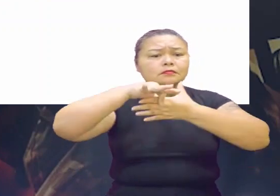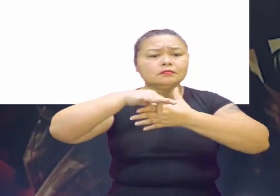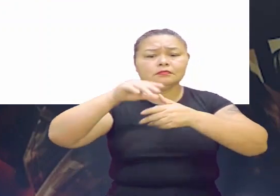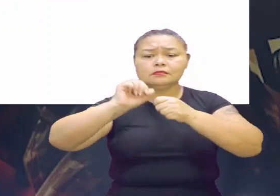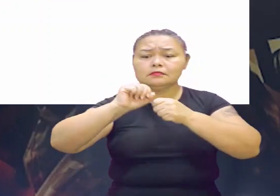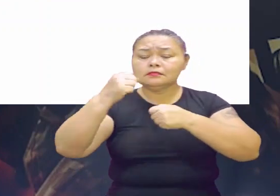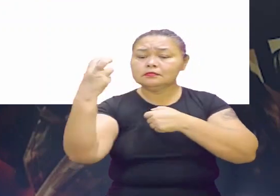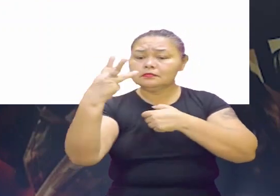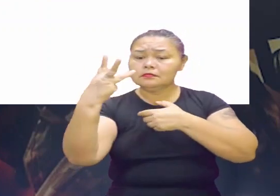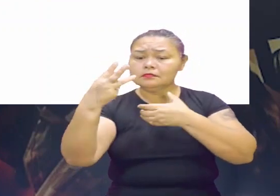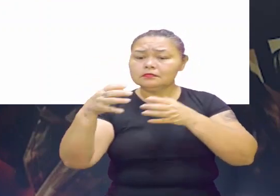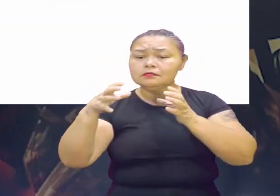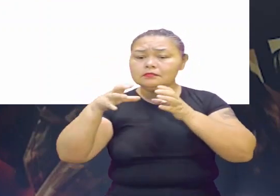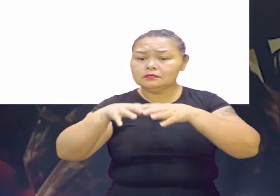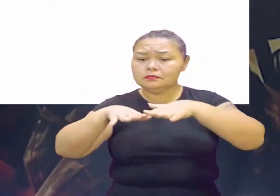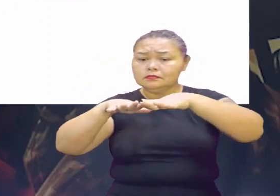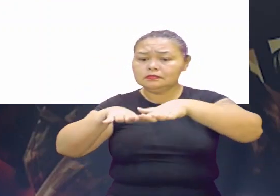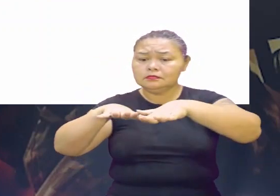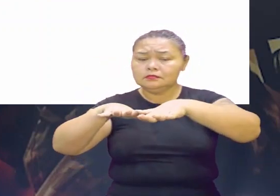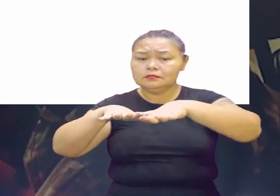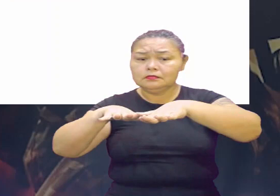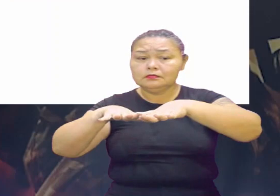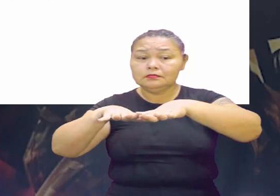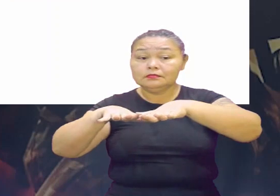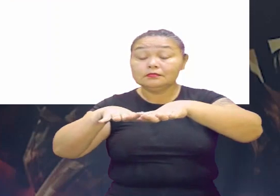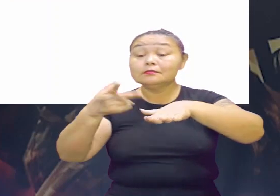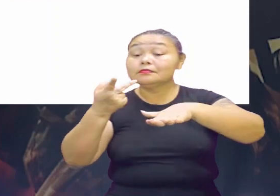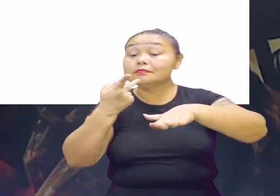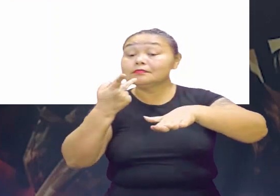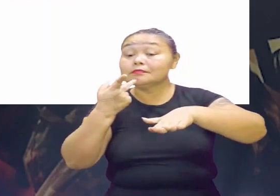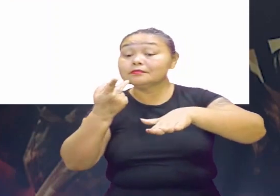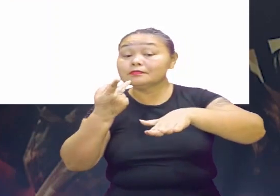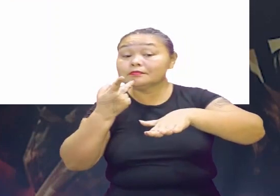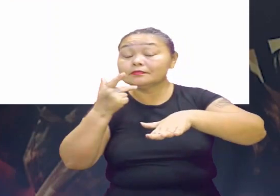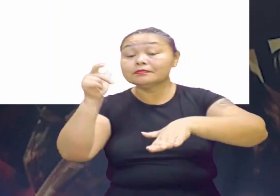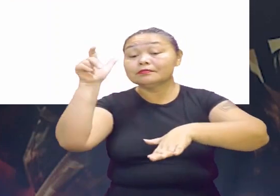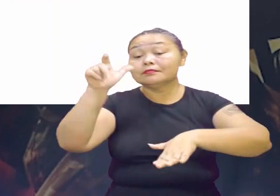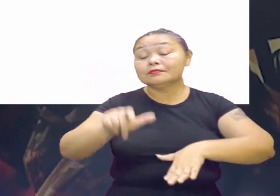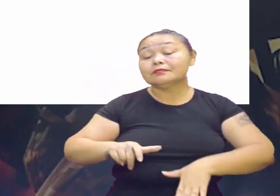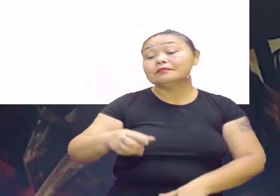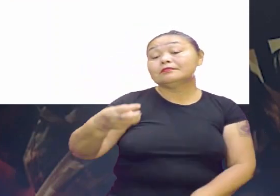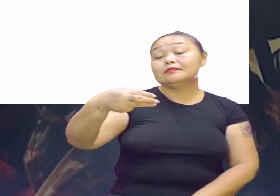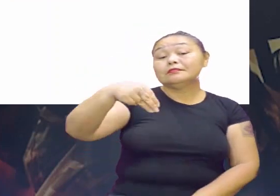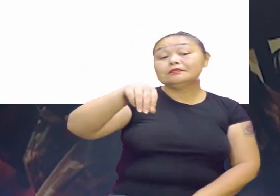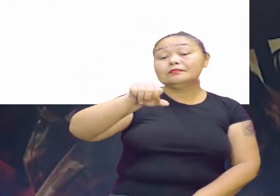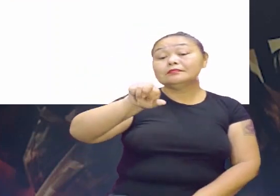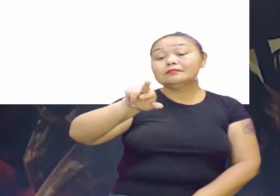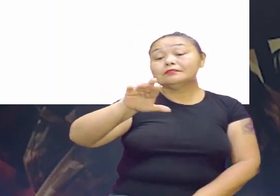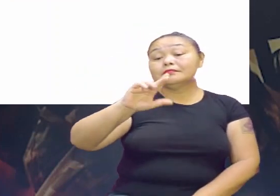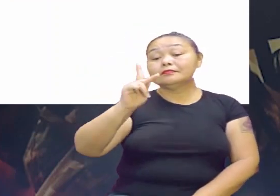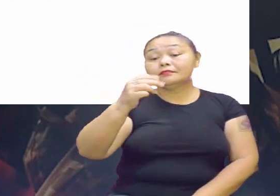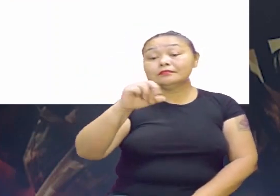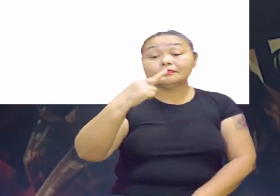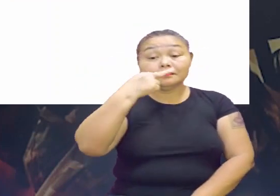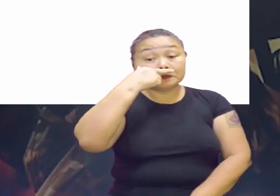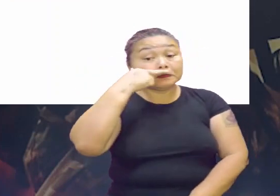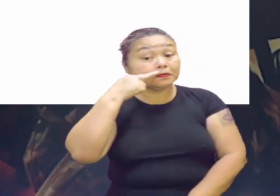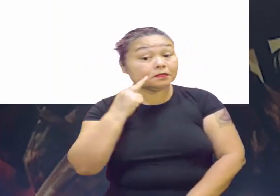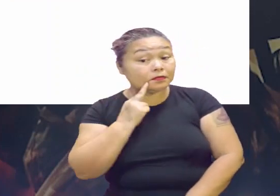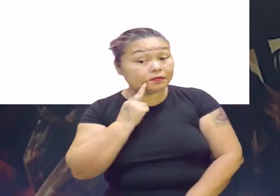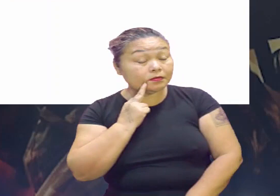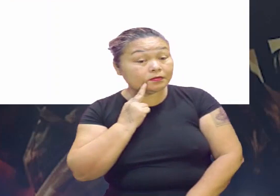3º Regimento. De quem estamos falando? Do Marechal Rondon. Naquela